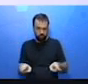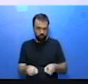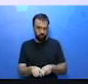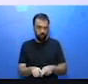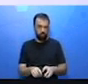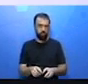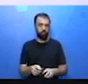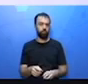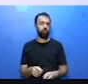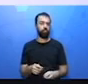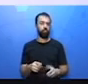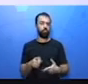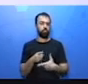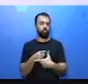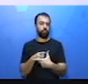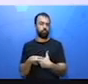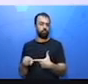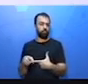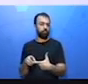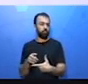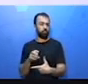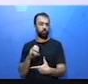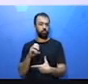Terra, também vai dar o mesmo número.